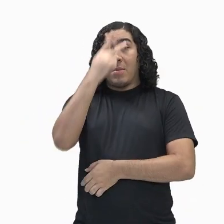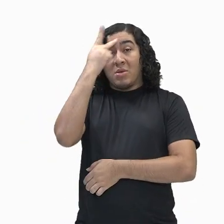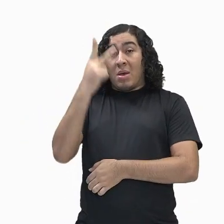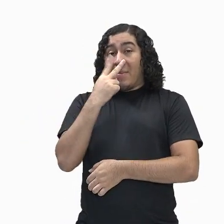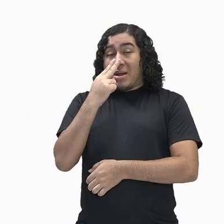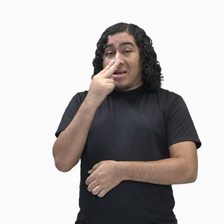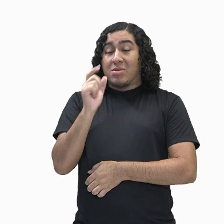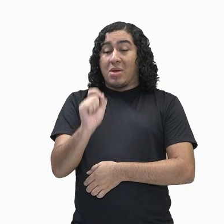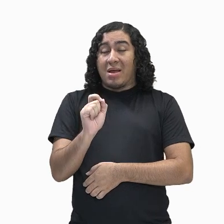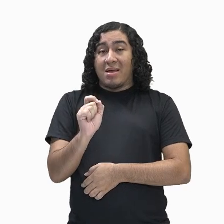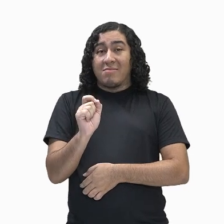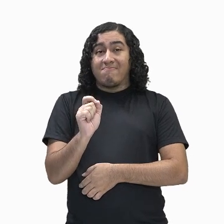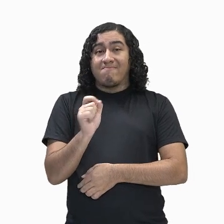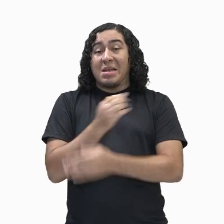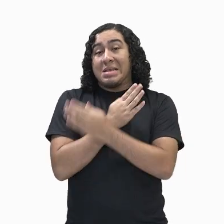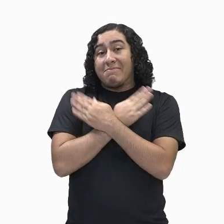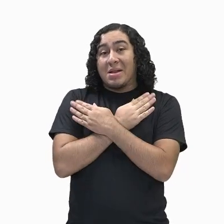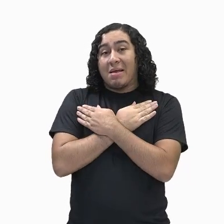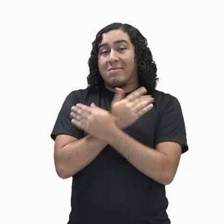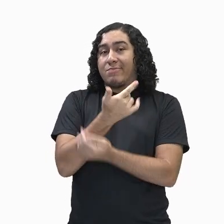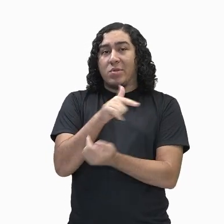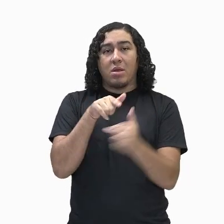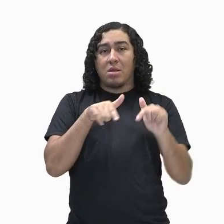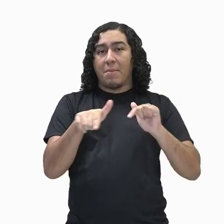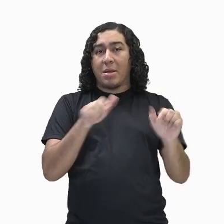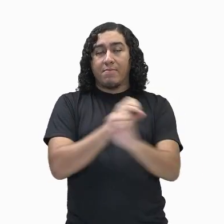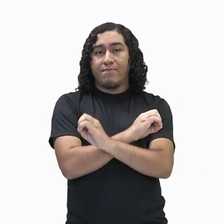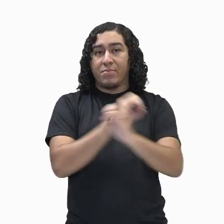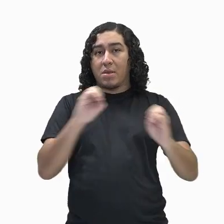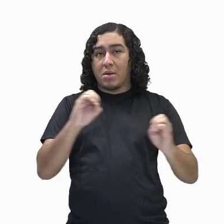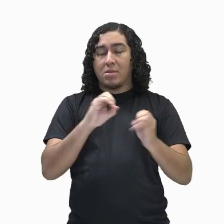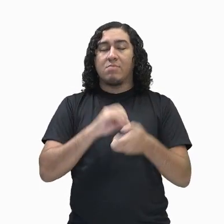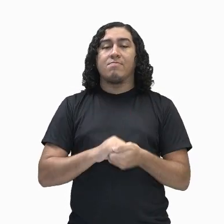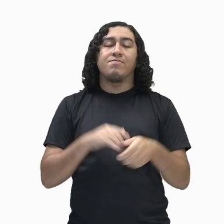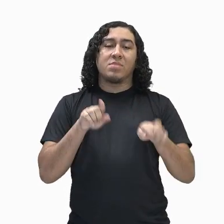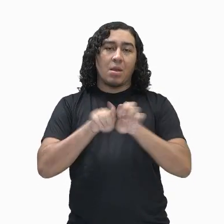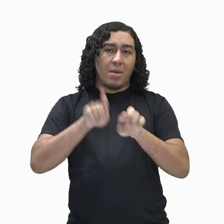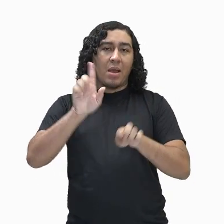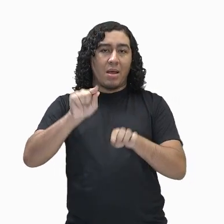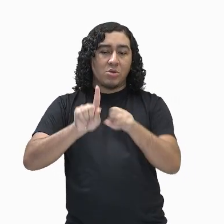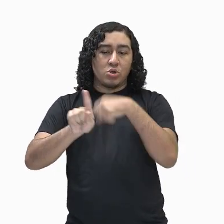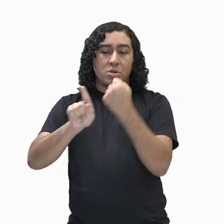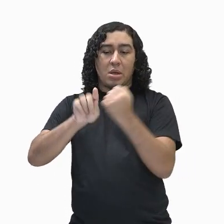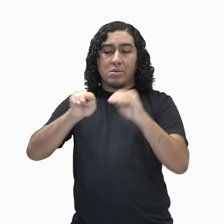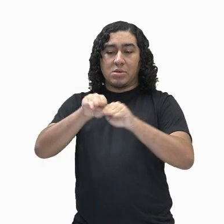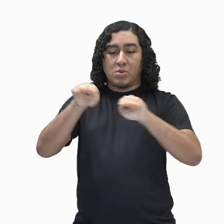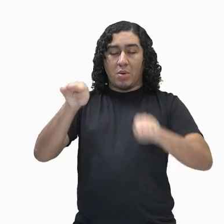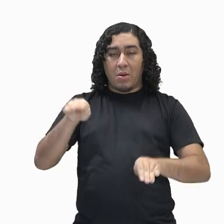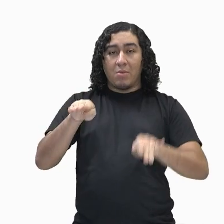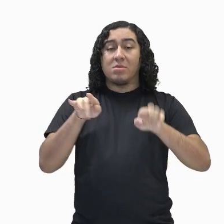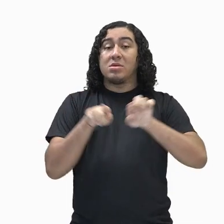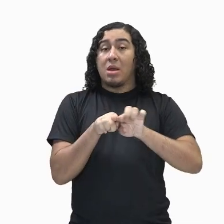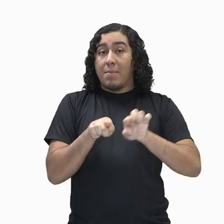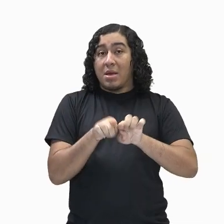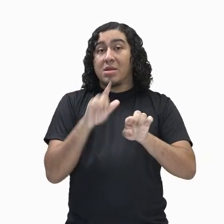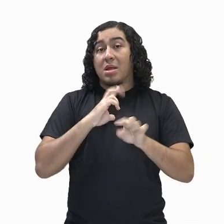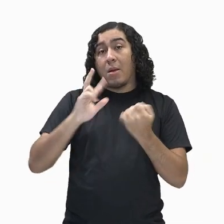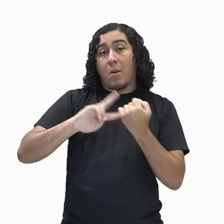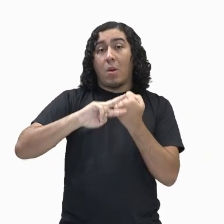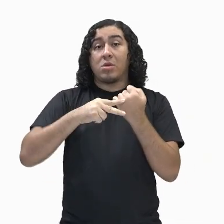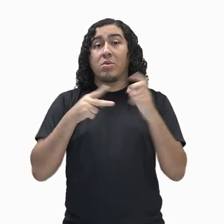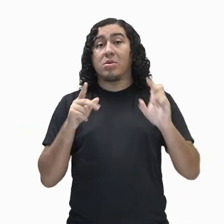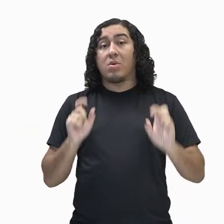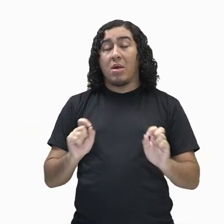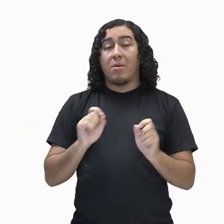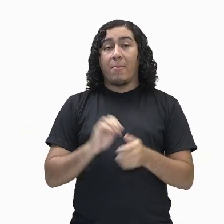sem trabalhar, sem um emprego. Isso também é uma desigualdade social, mas também leva à